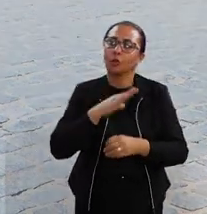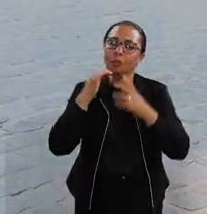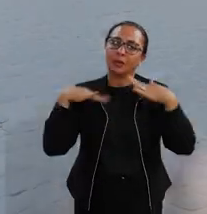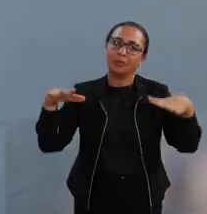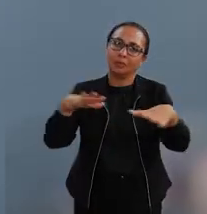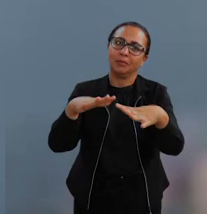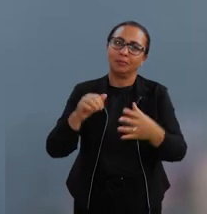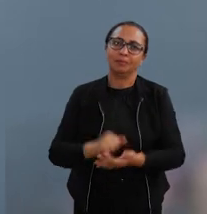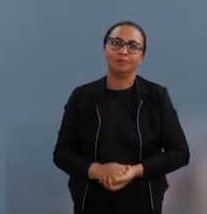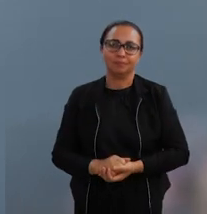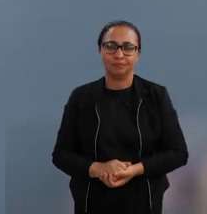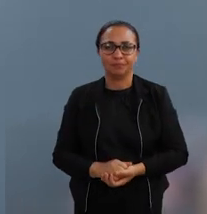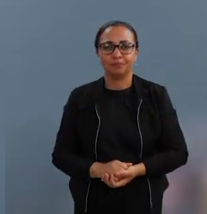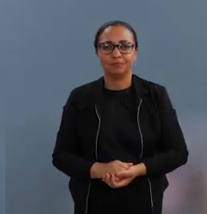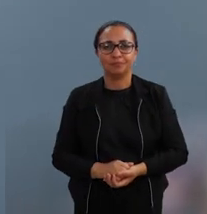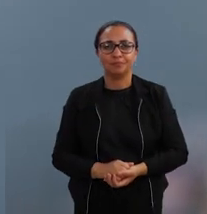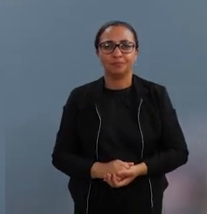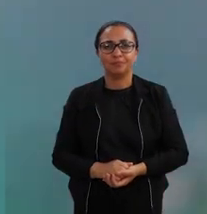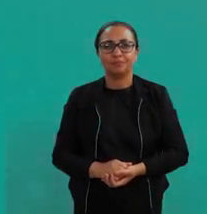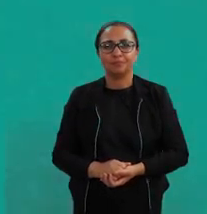pandemias.